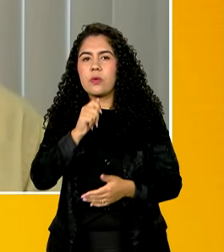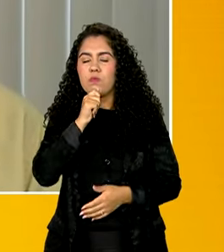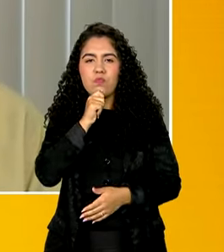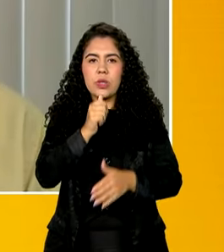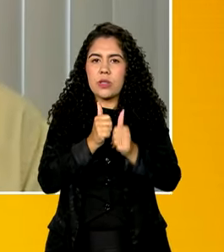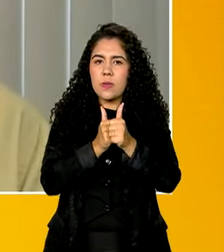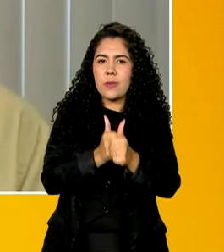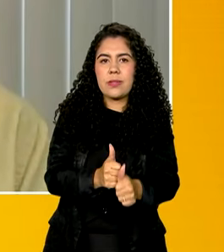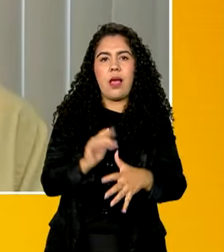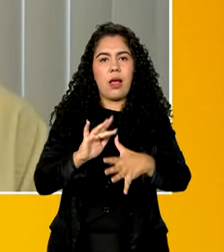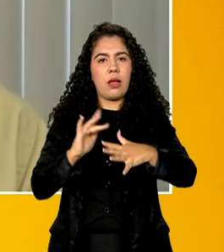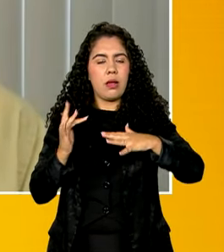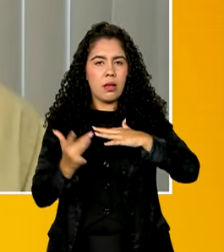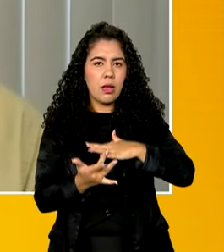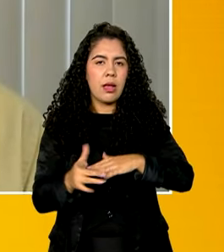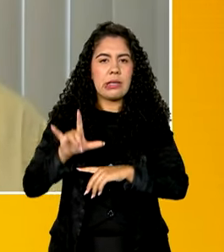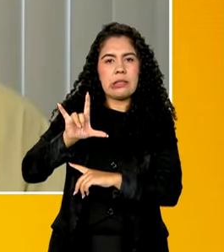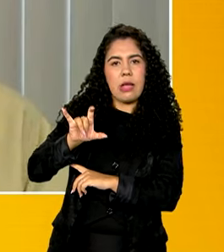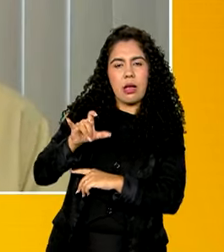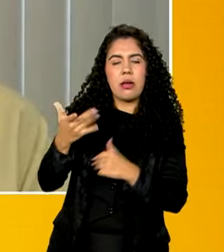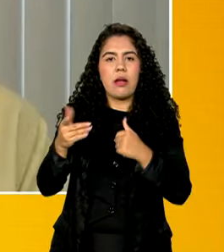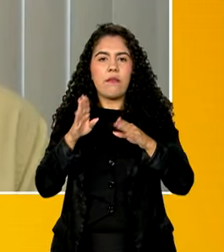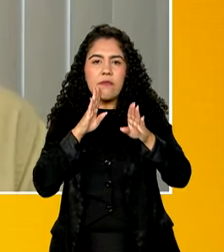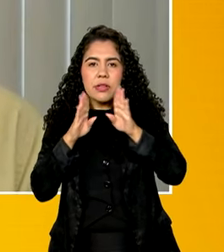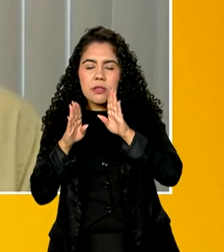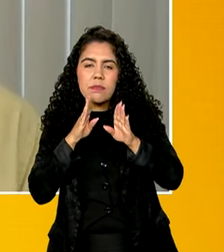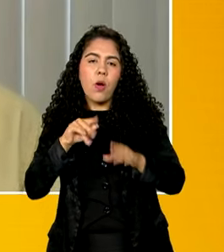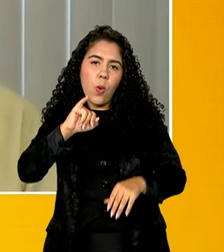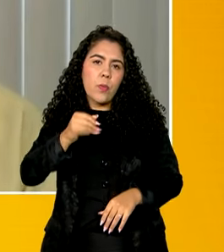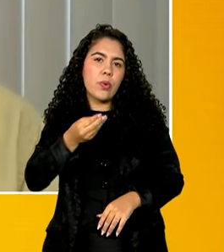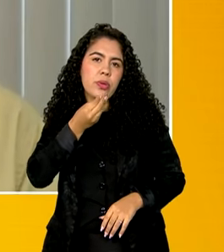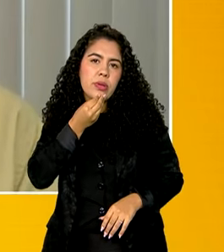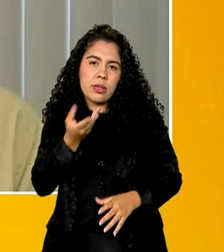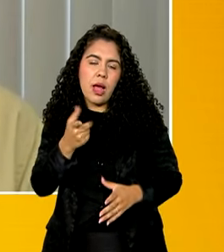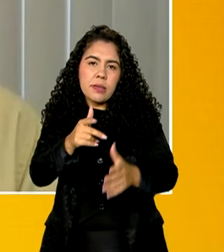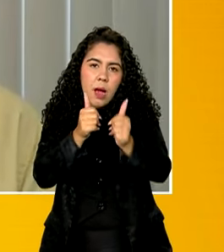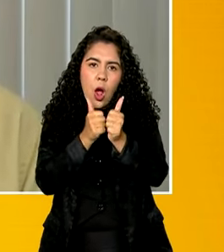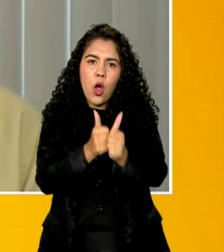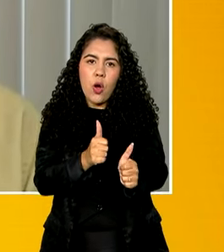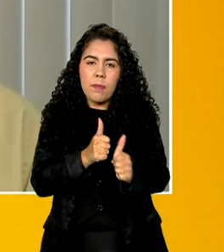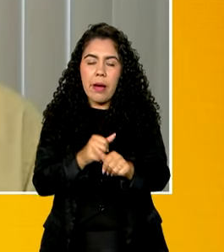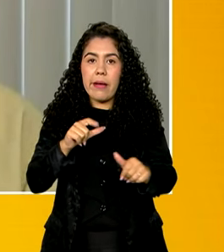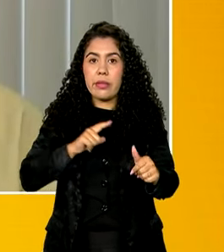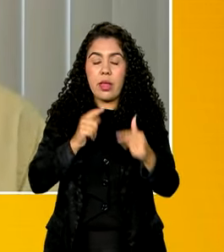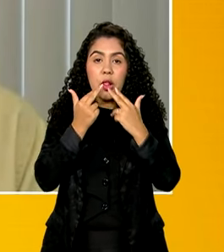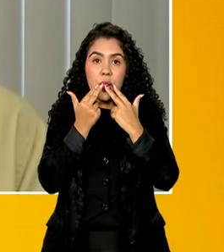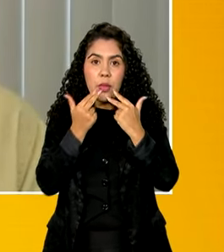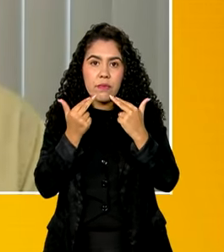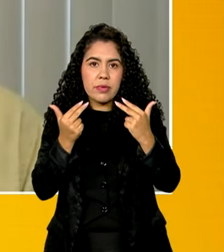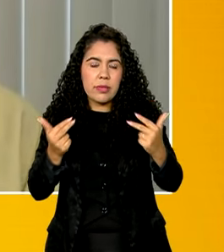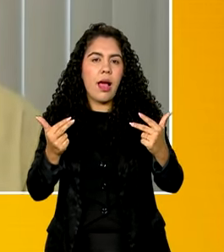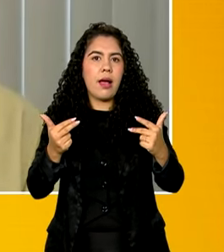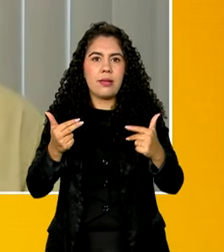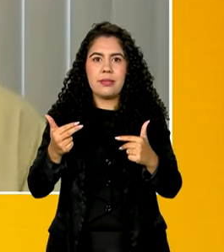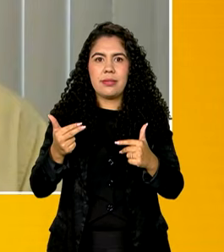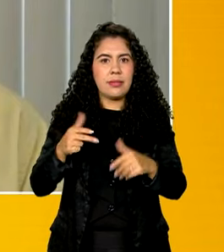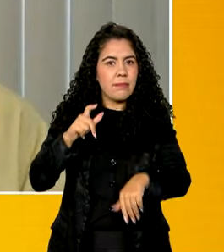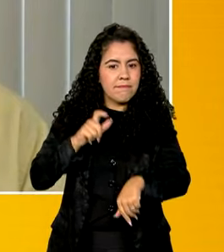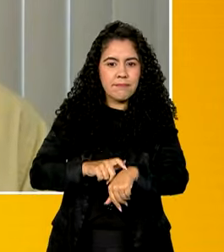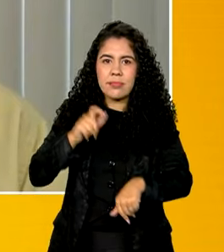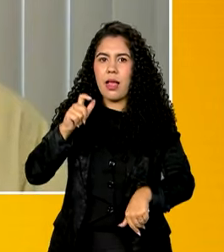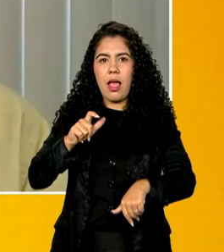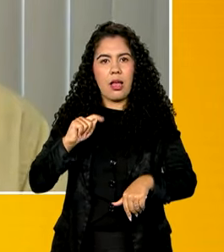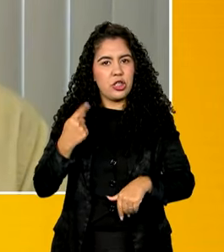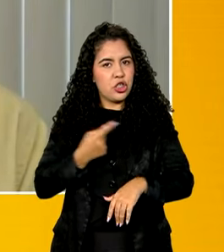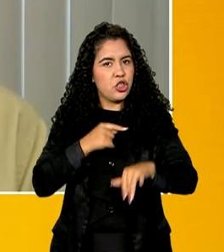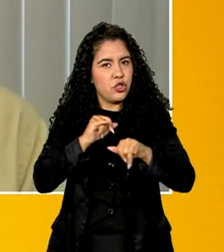Instagram, né, o Facebook. Então, é uma oportunidade também para poder acompanhar lá. Sempre entram as notícias fresquinhas, tudo que está acontecendo, a